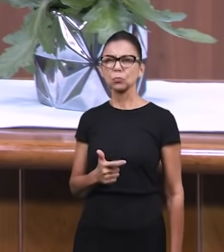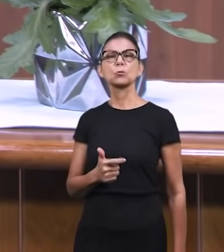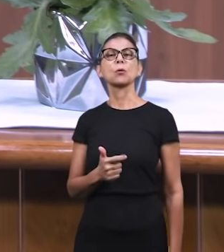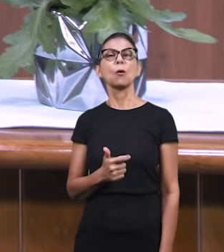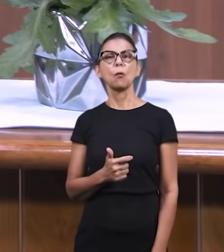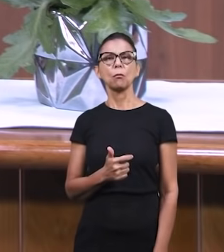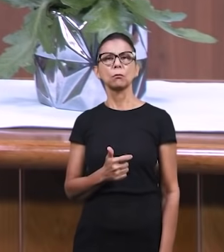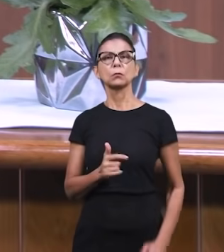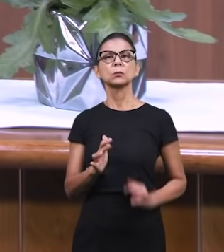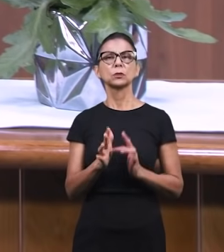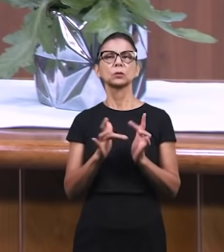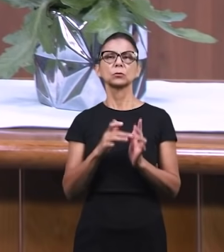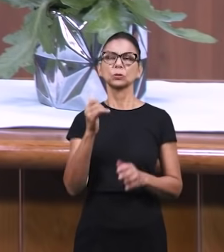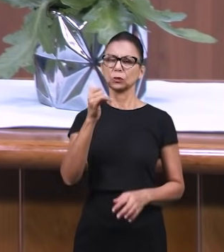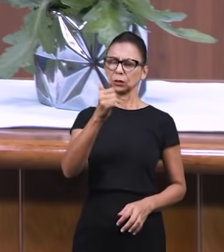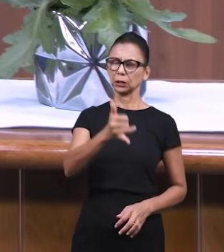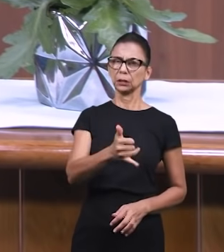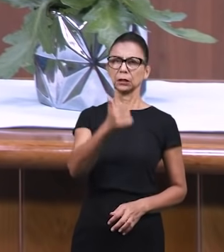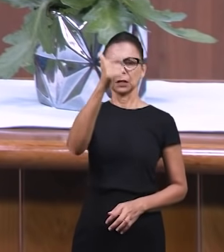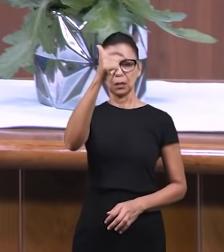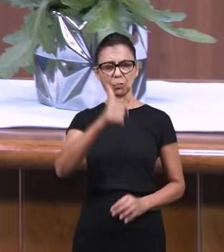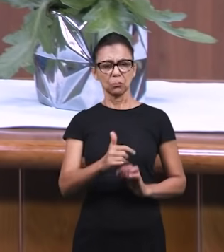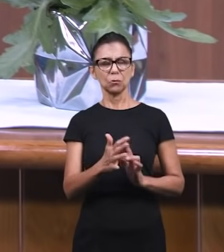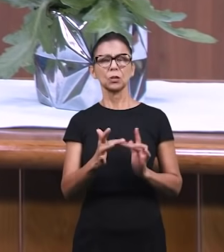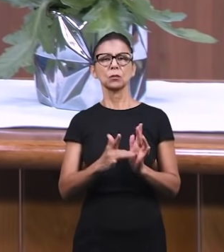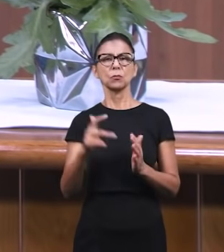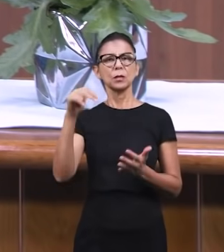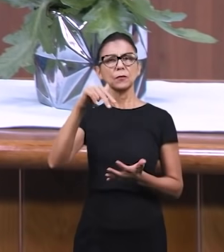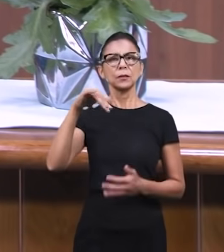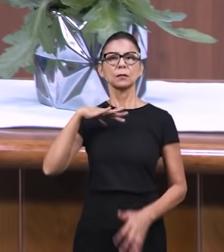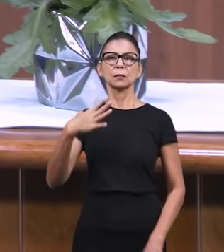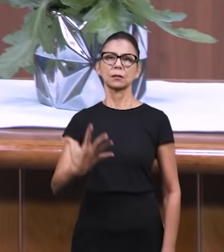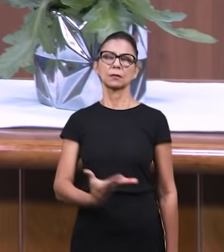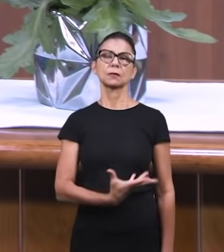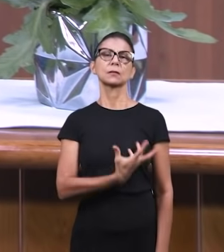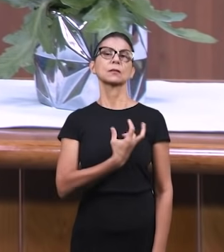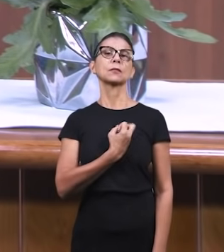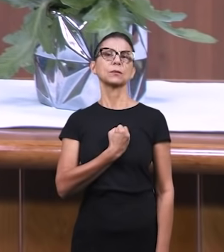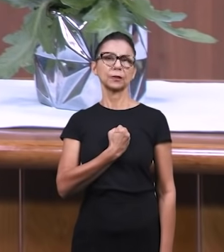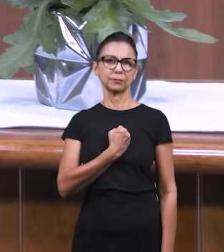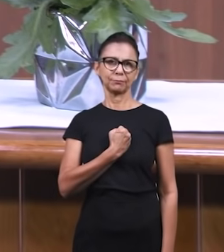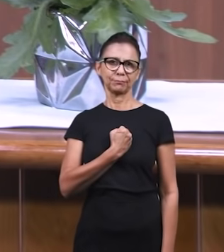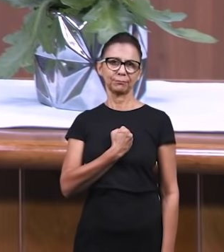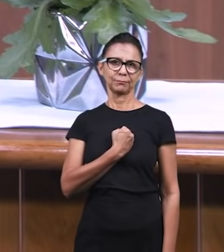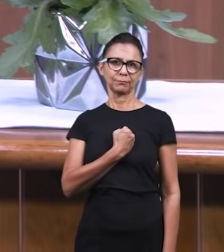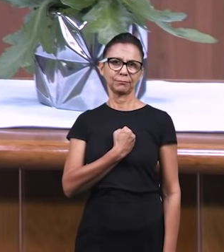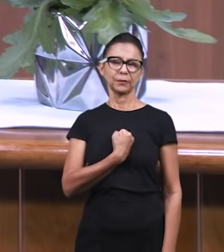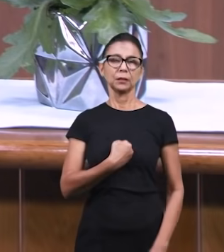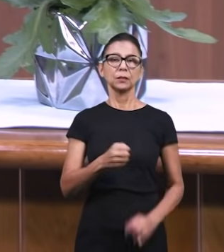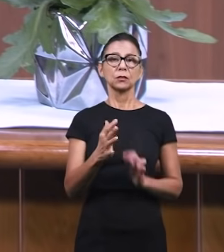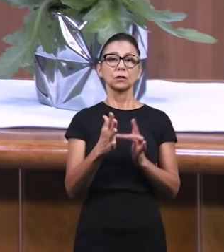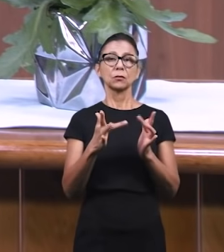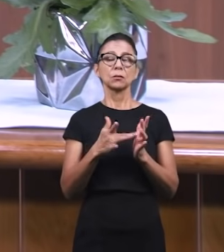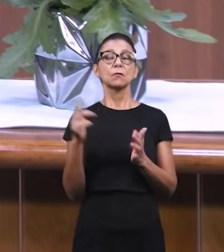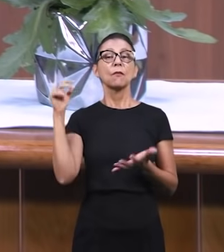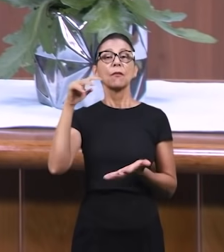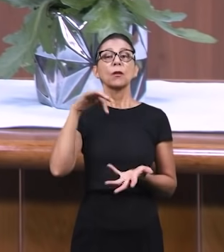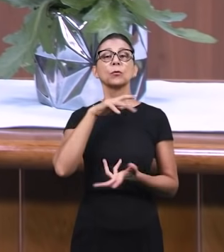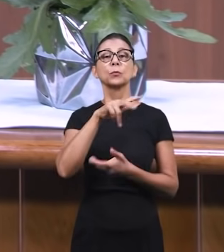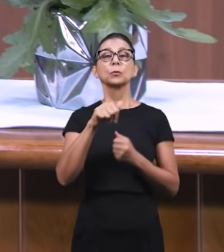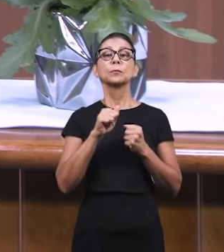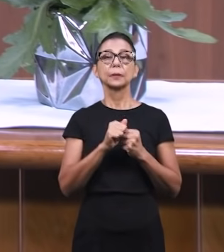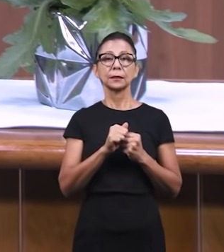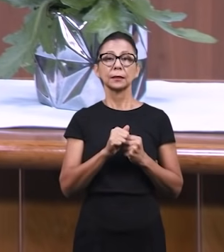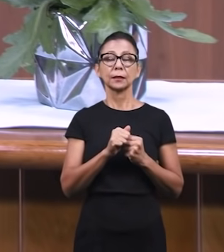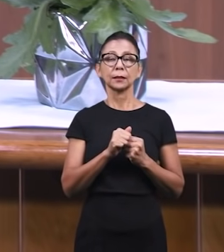estava fazendo naquela hora, lhes anunciando a palavra. E o evangelho, ele